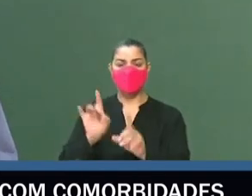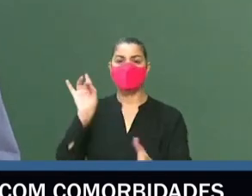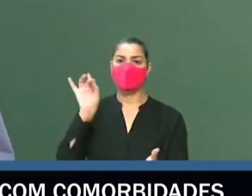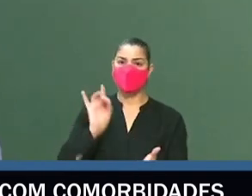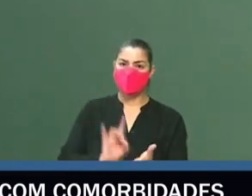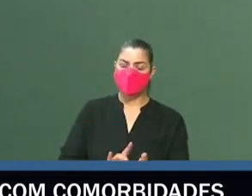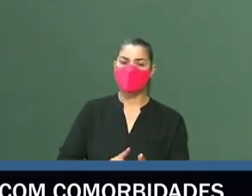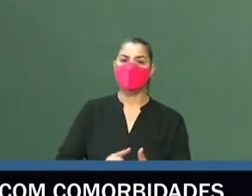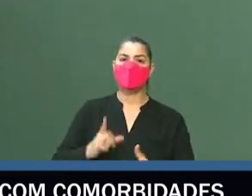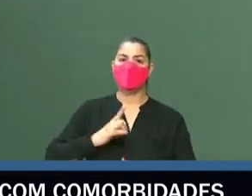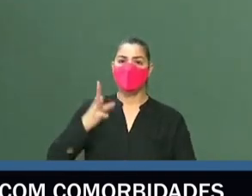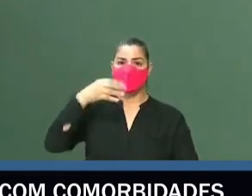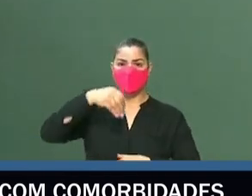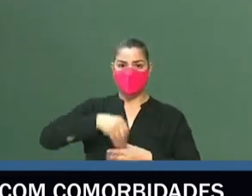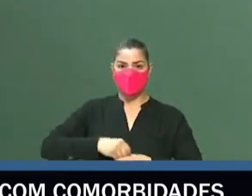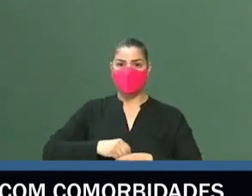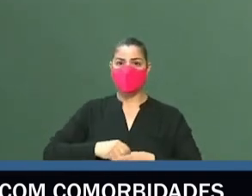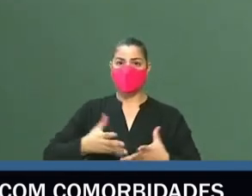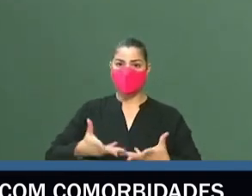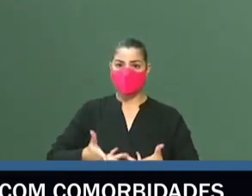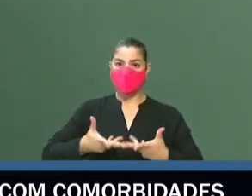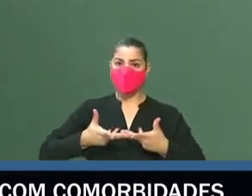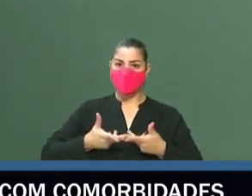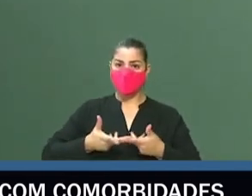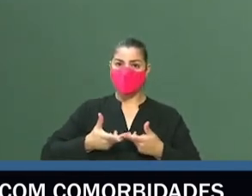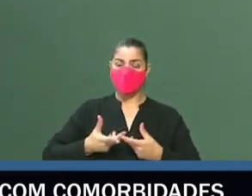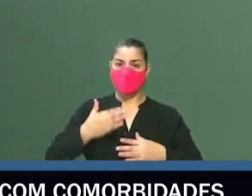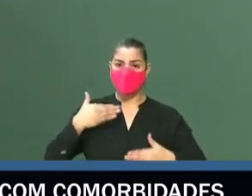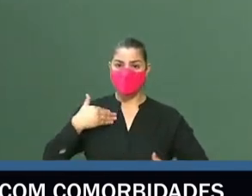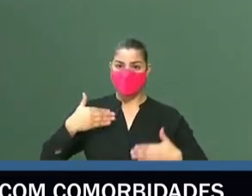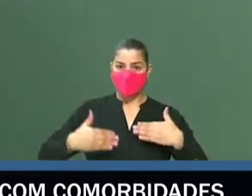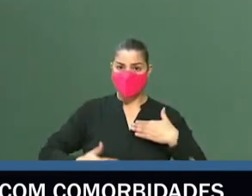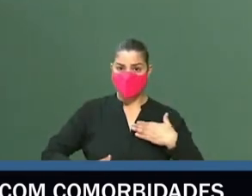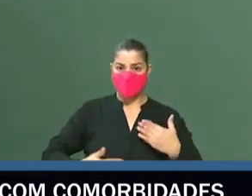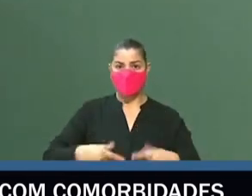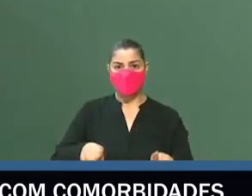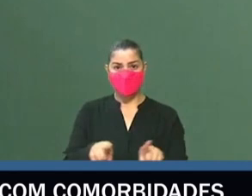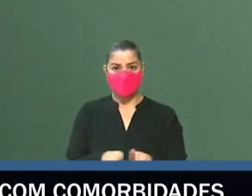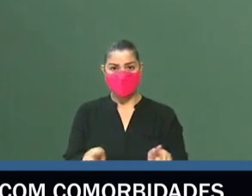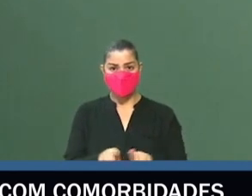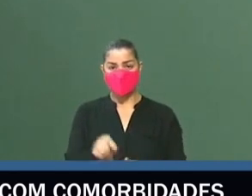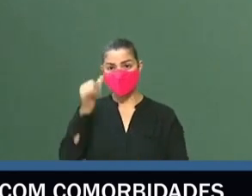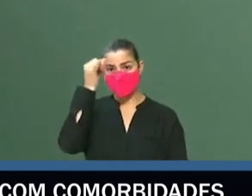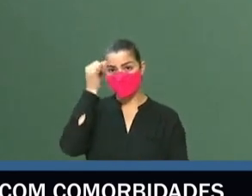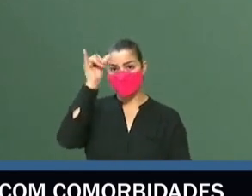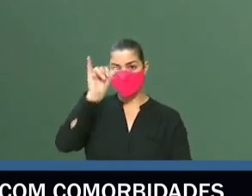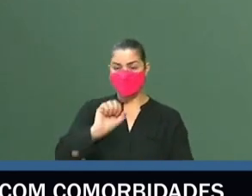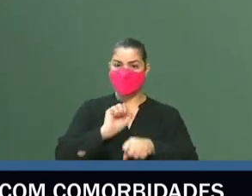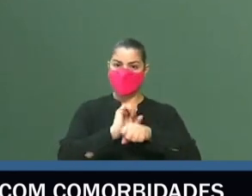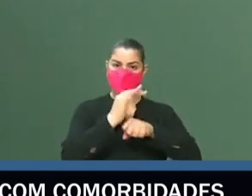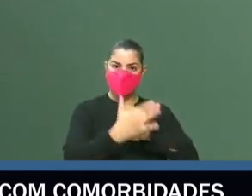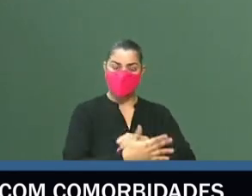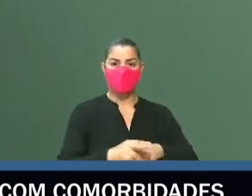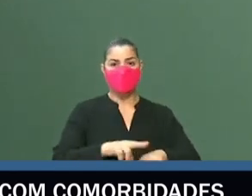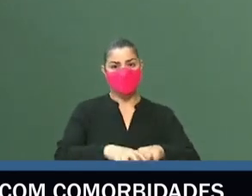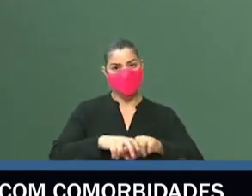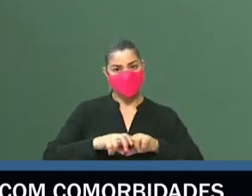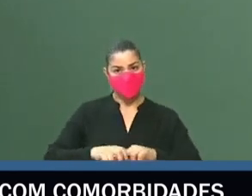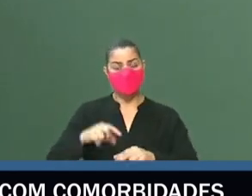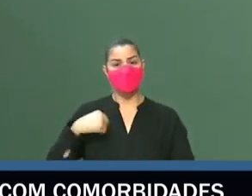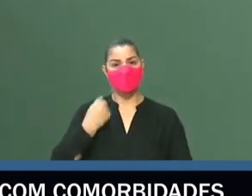da capacidade de resposta do sistema imune ao coronavírus e que nós estamos